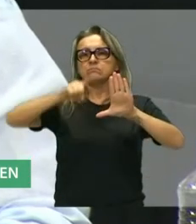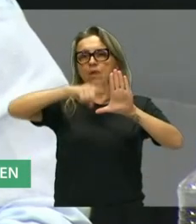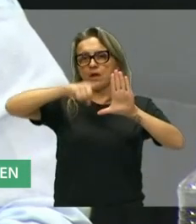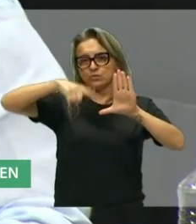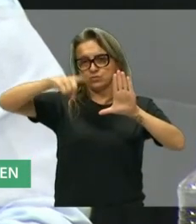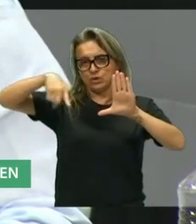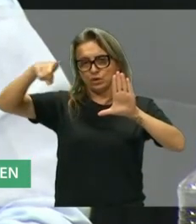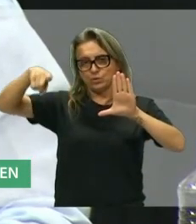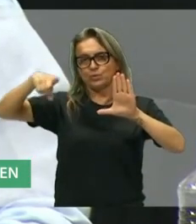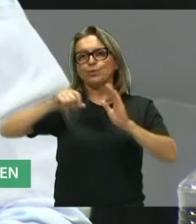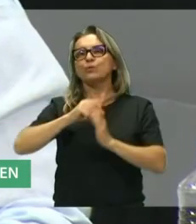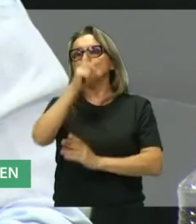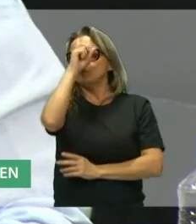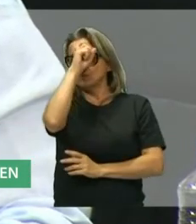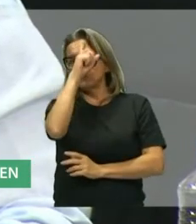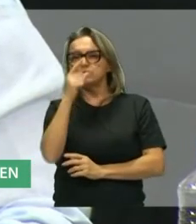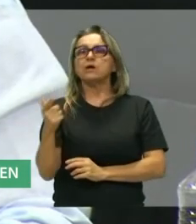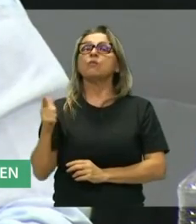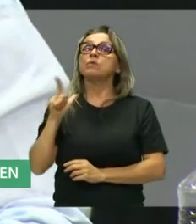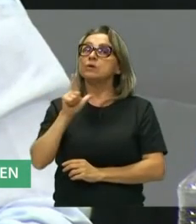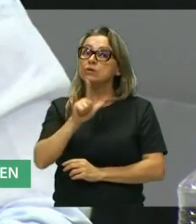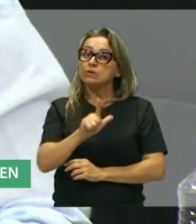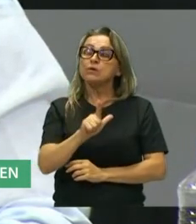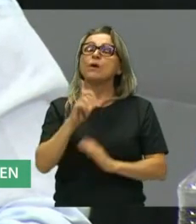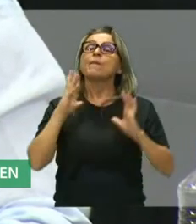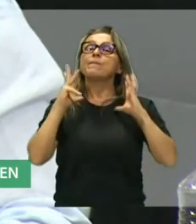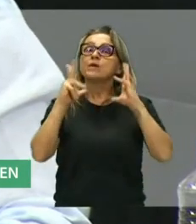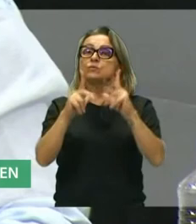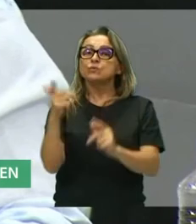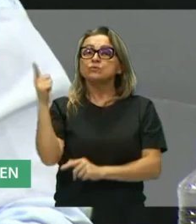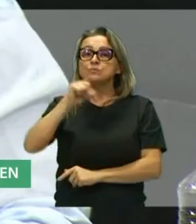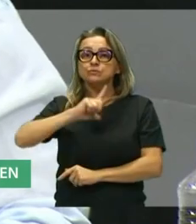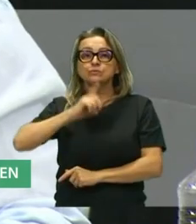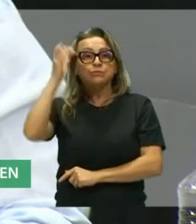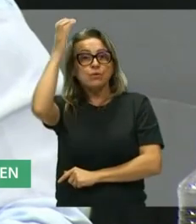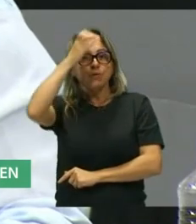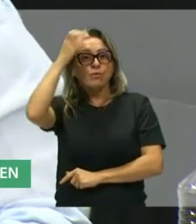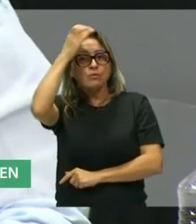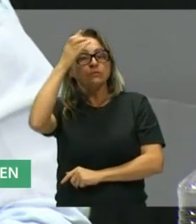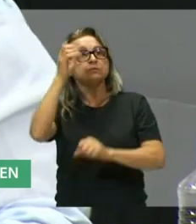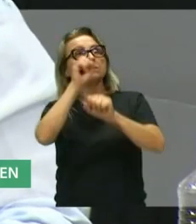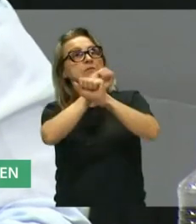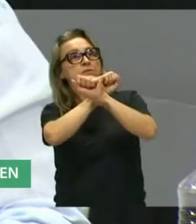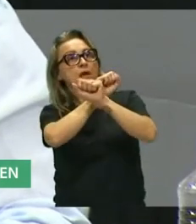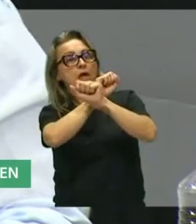ciência. Eu penso que a saúde como um todo, para o gestor,